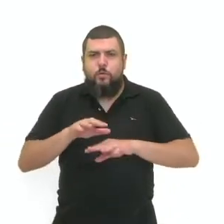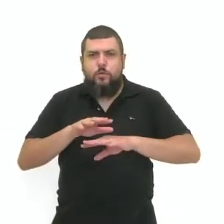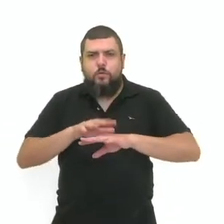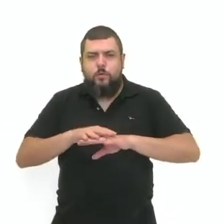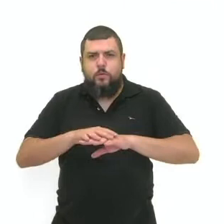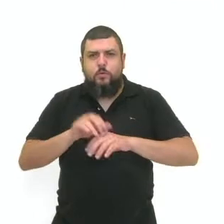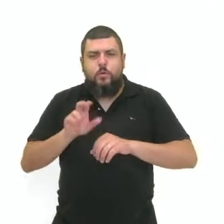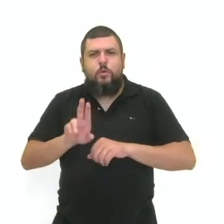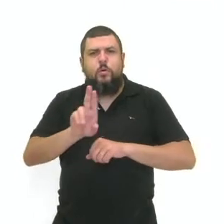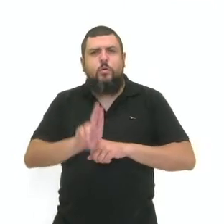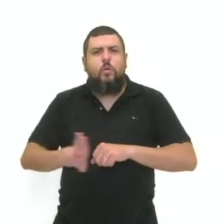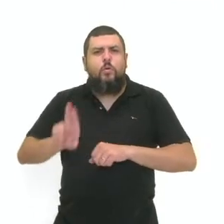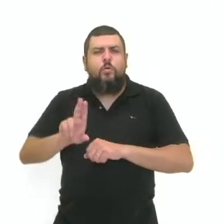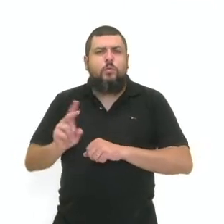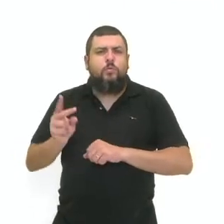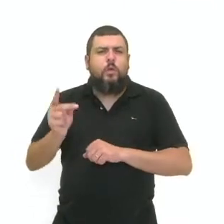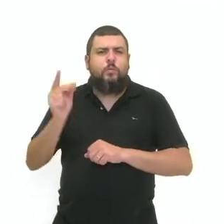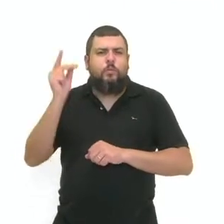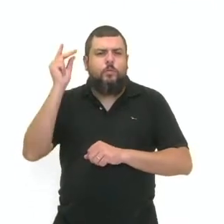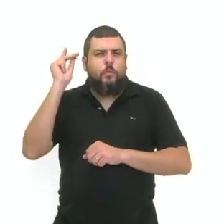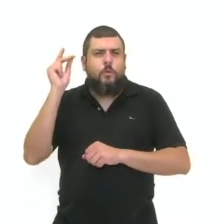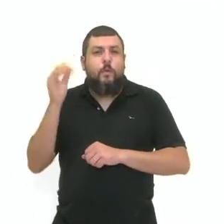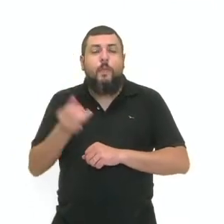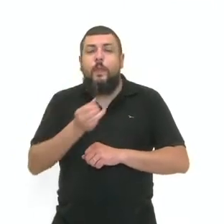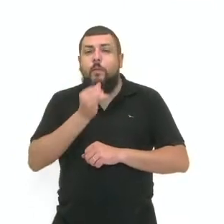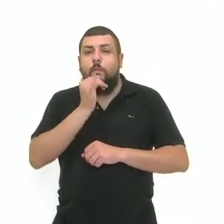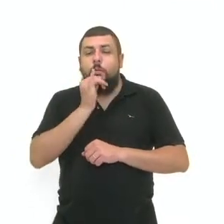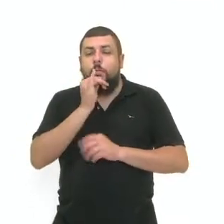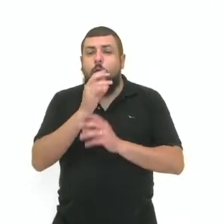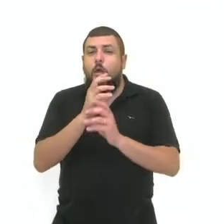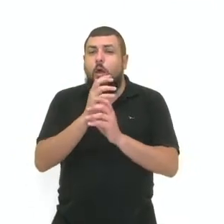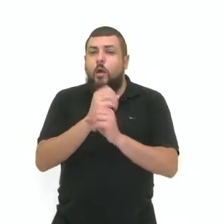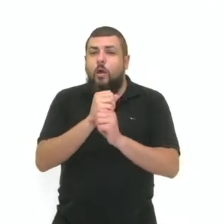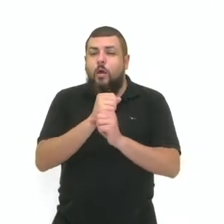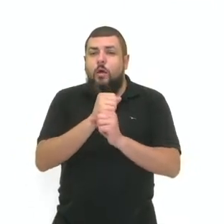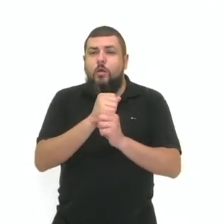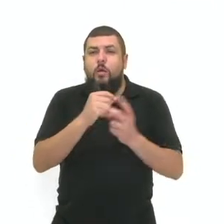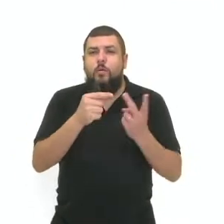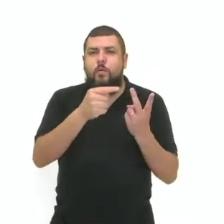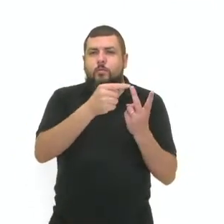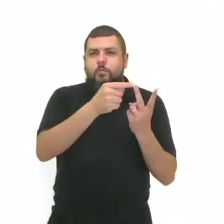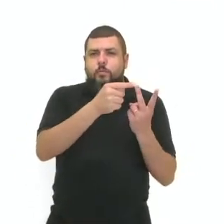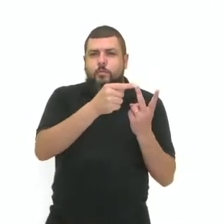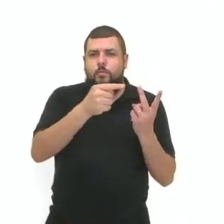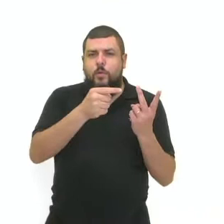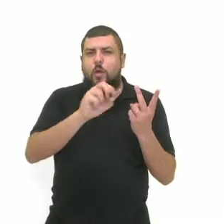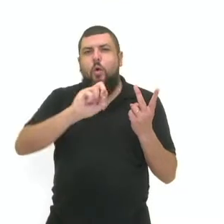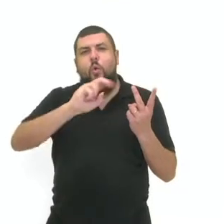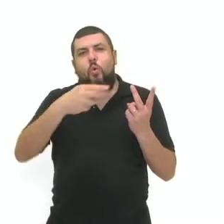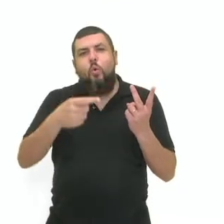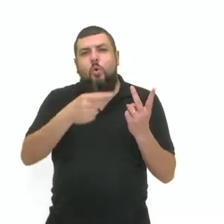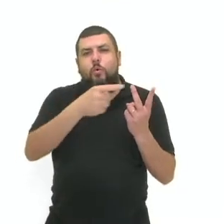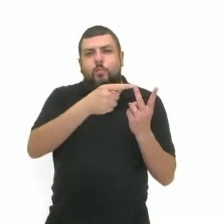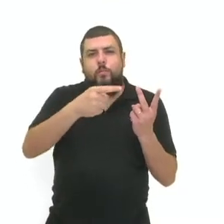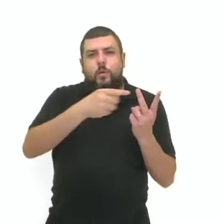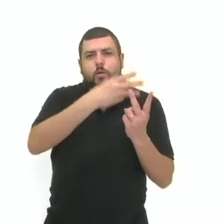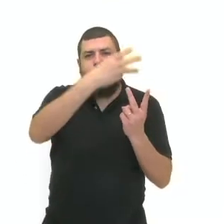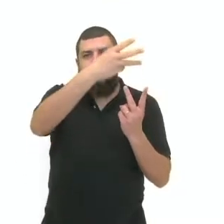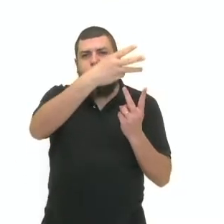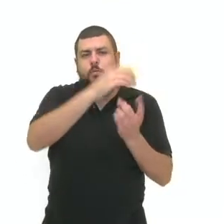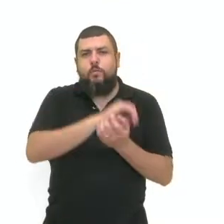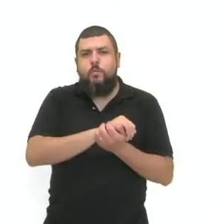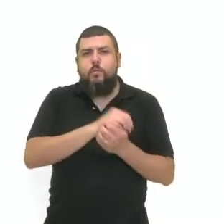na antiguidade como cálculo de raízes quadrada ou cúbica, tá? Lá no antigo. E agora,